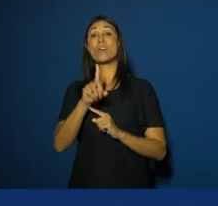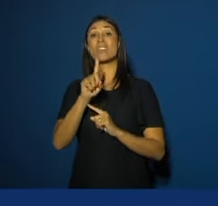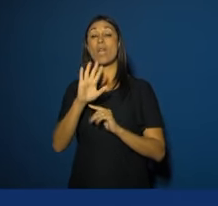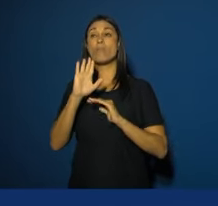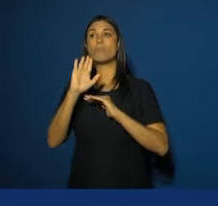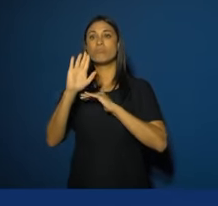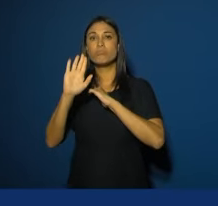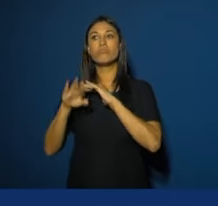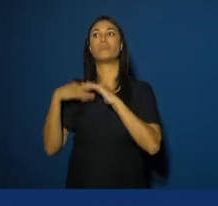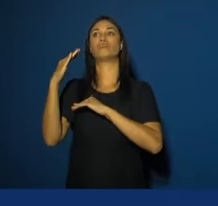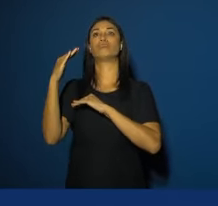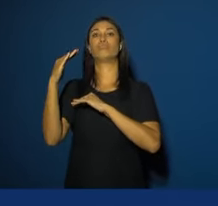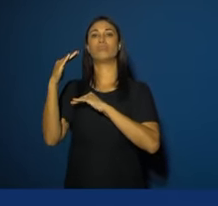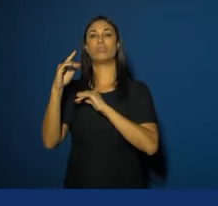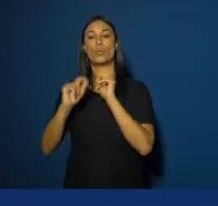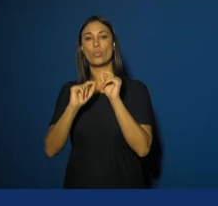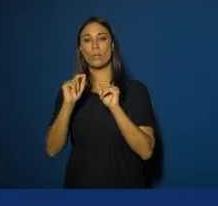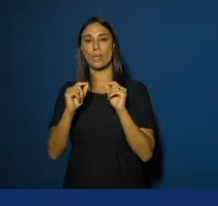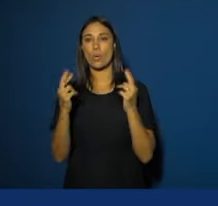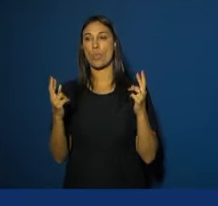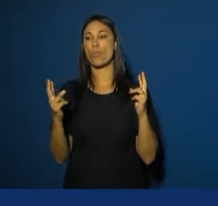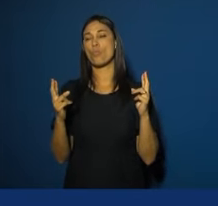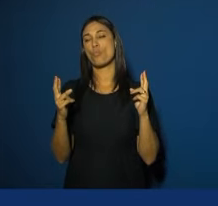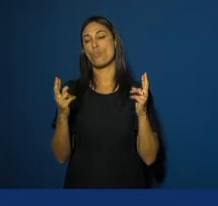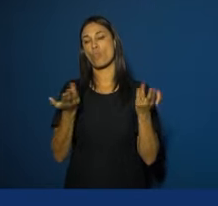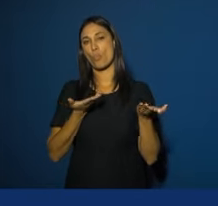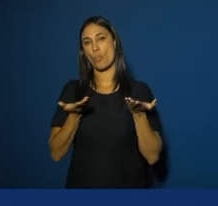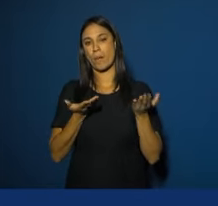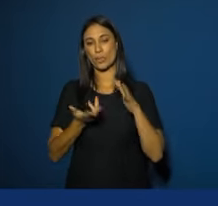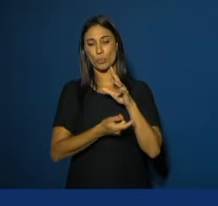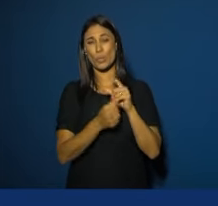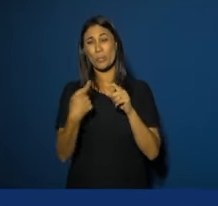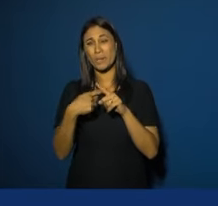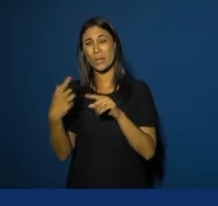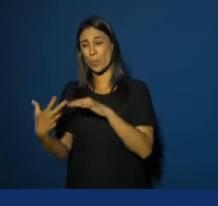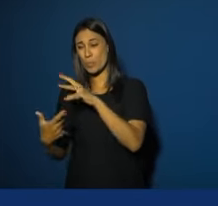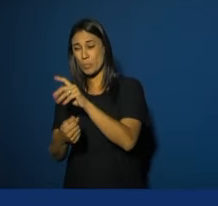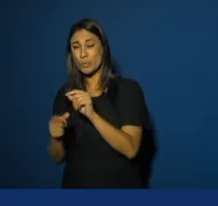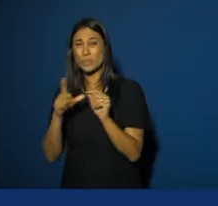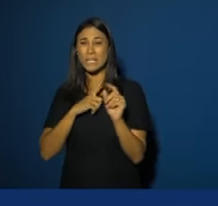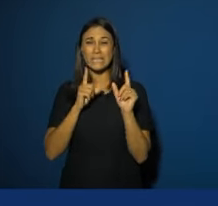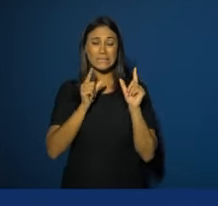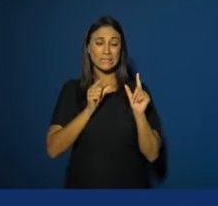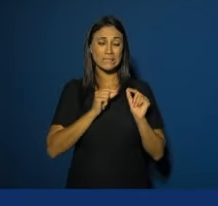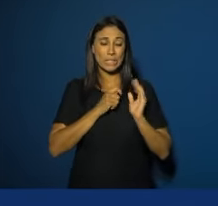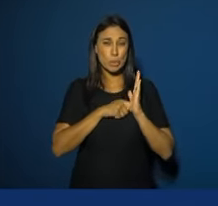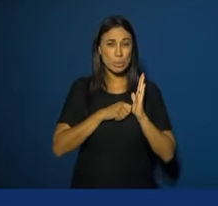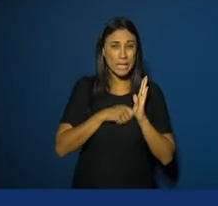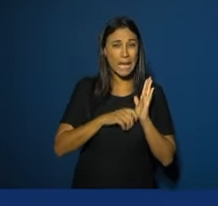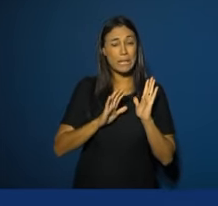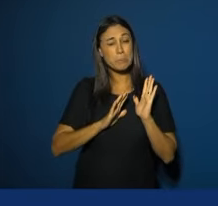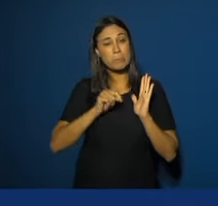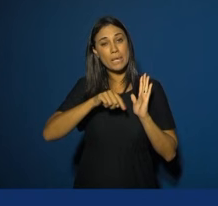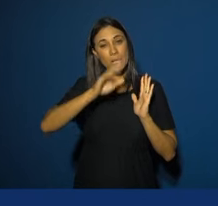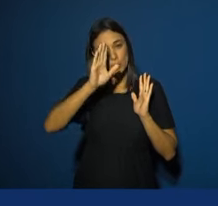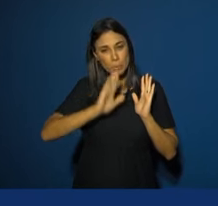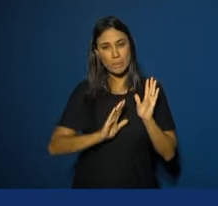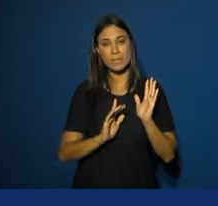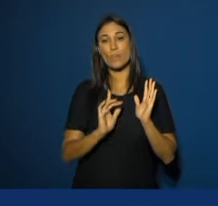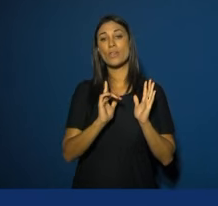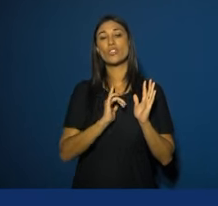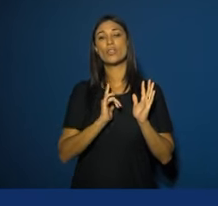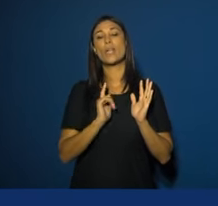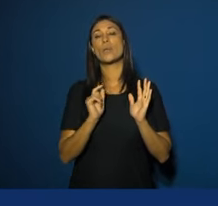avanço institucional do Brasil com relação ao mundo o Mundo Tem muito receio de otimização de contrato e no Brasil a gente tem um